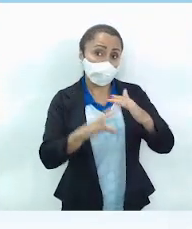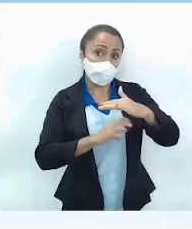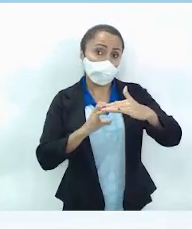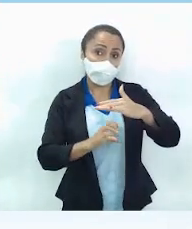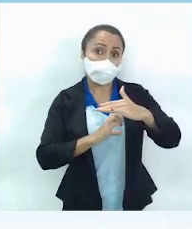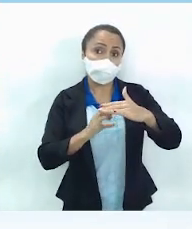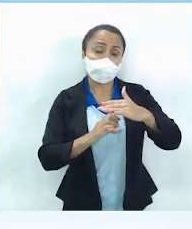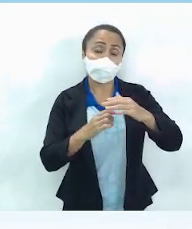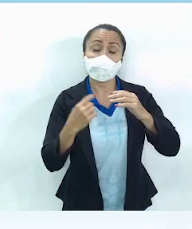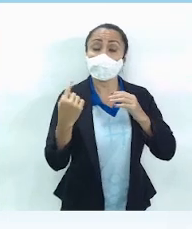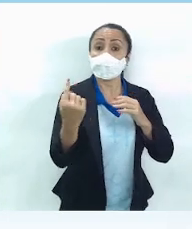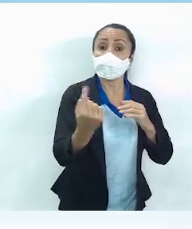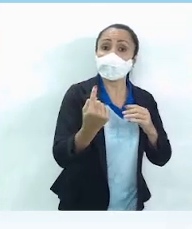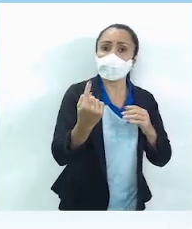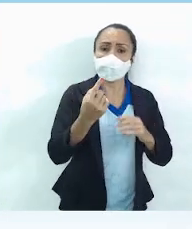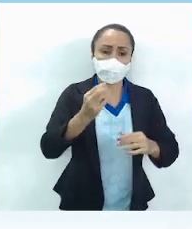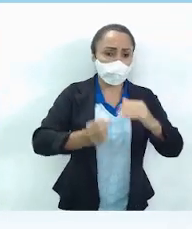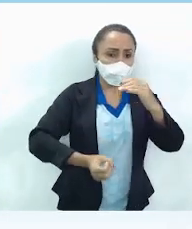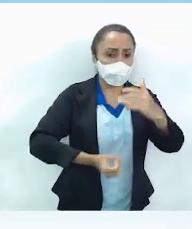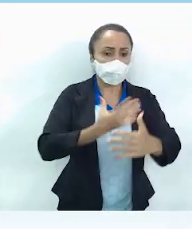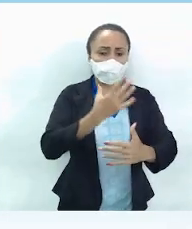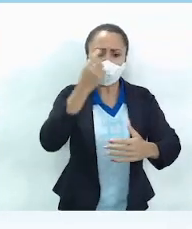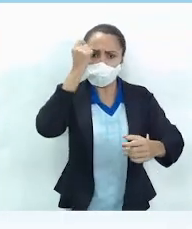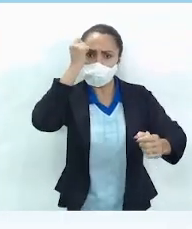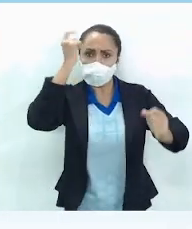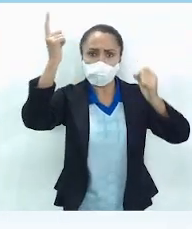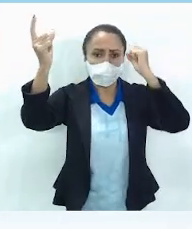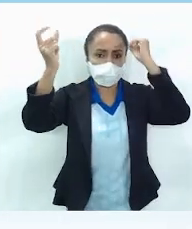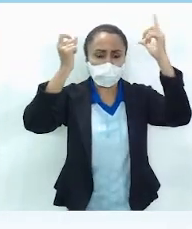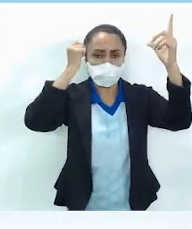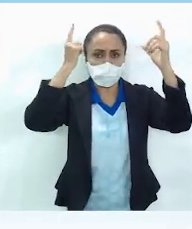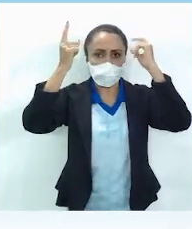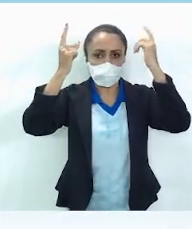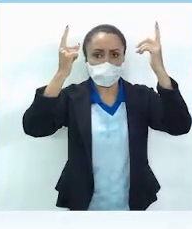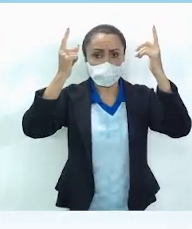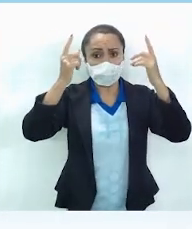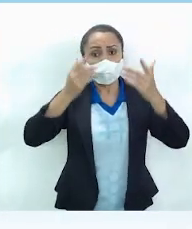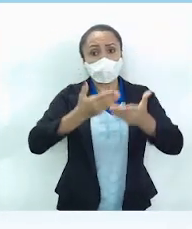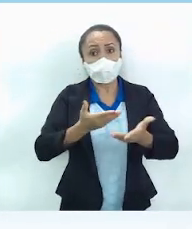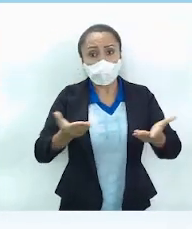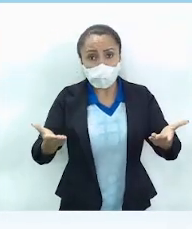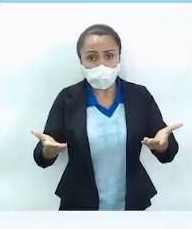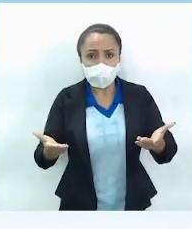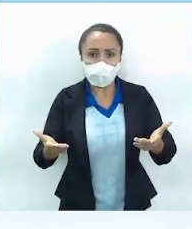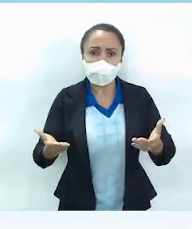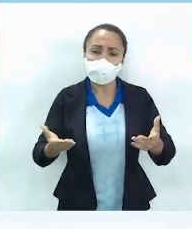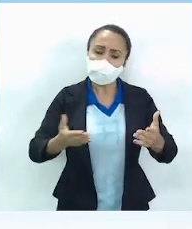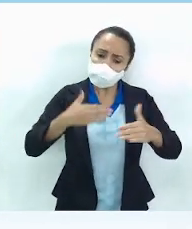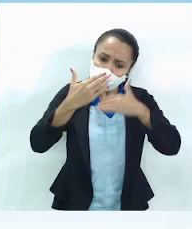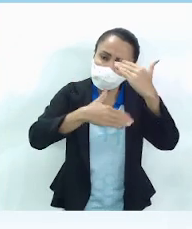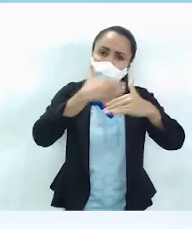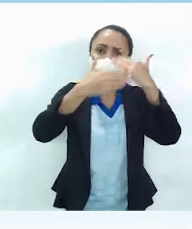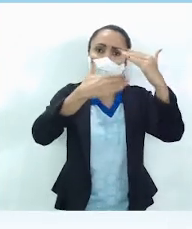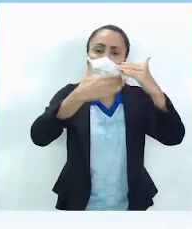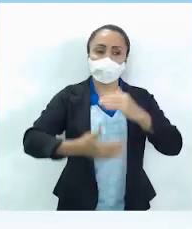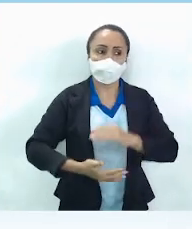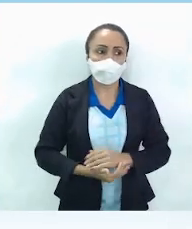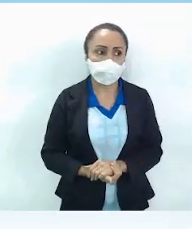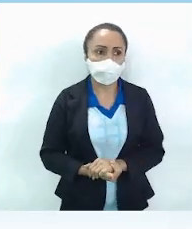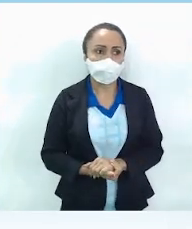empresas unicórnios, que surgem como uma ideia e se tornam tendência. Não é? Então,